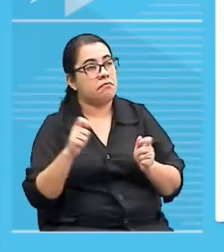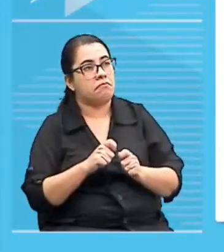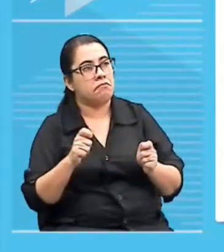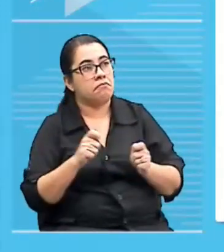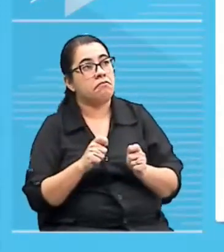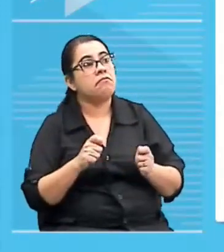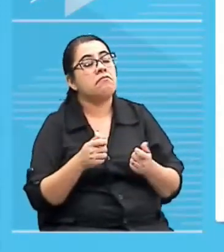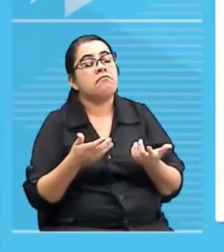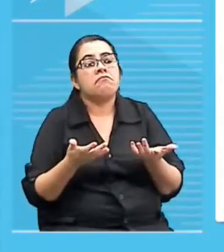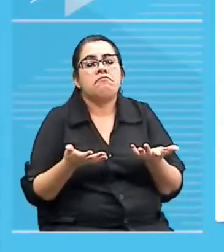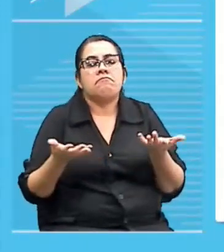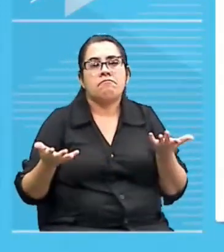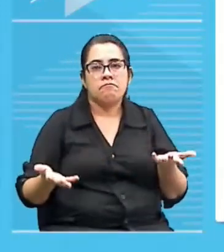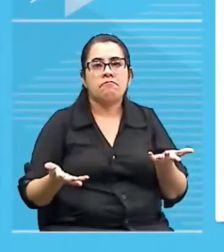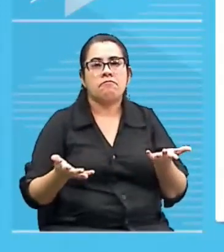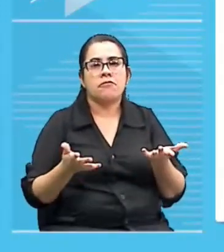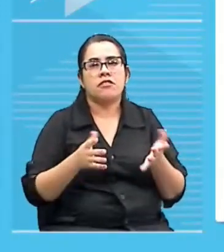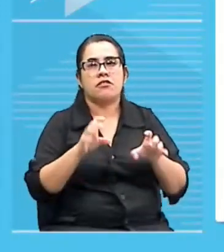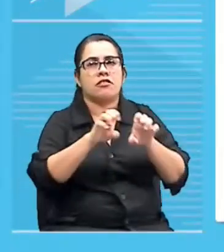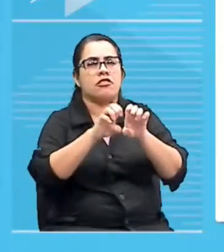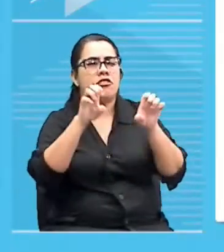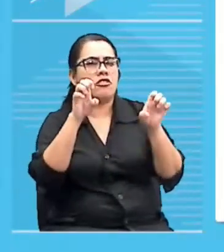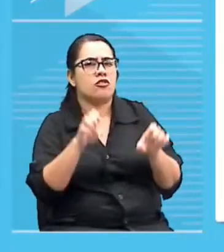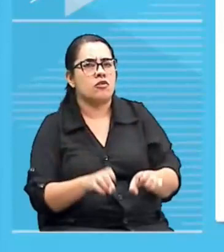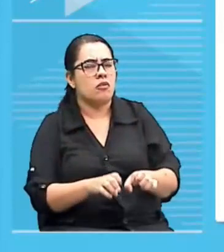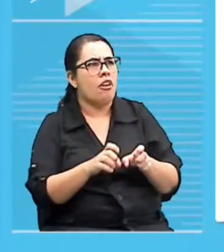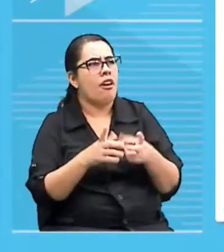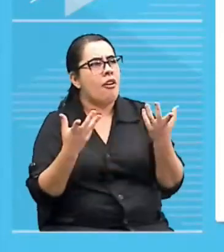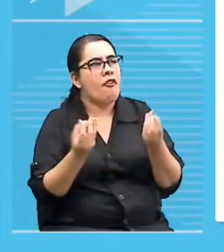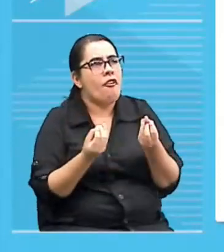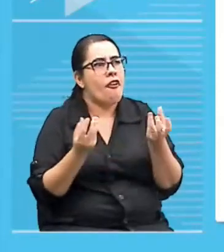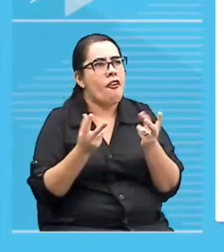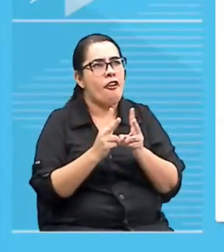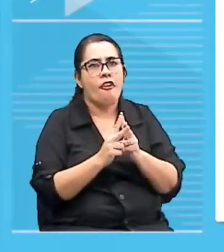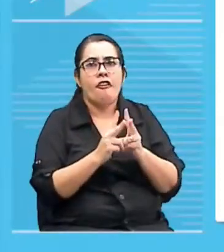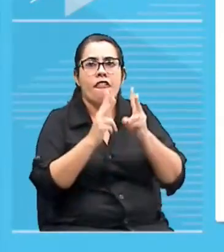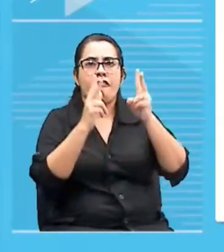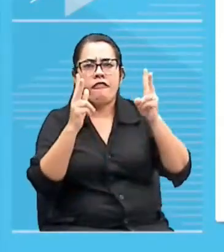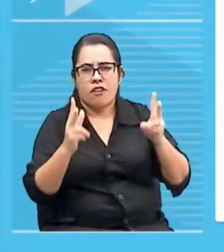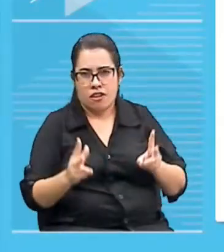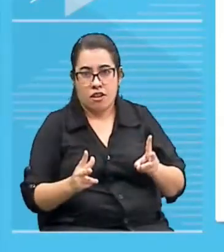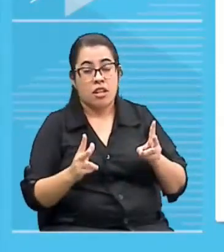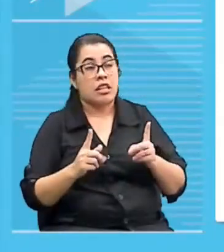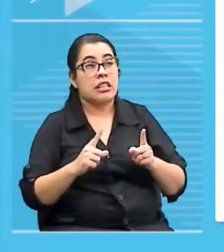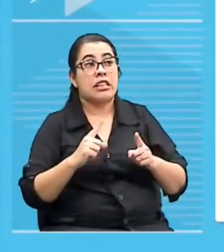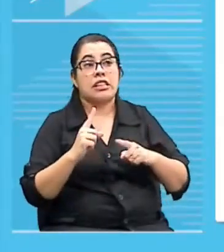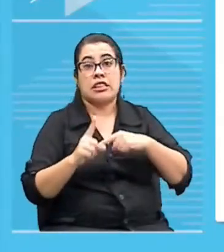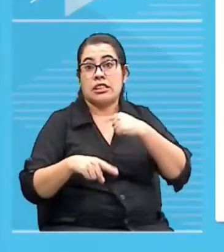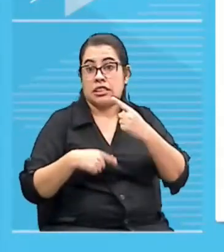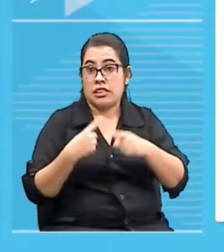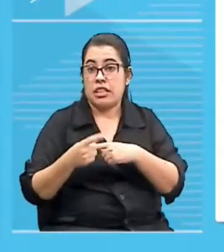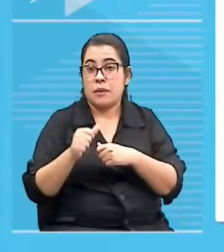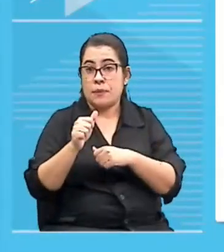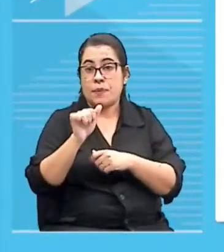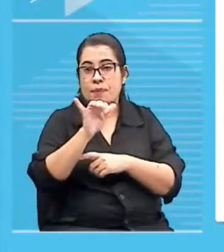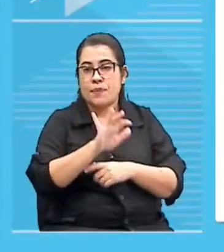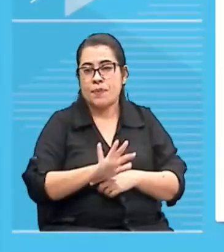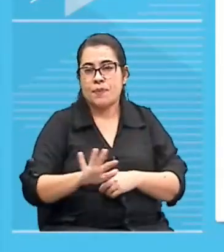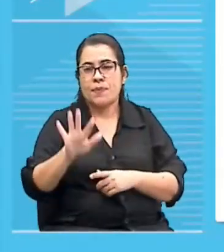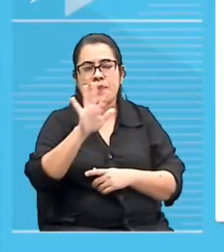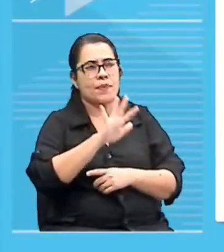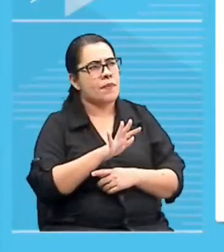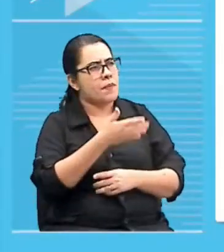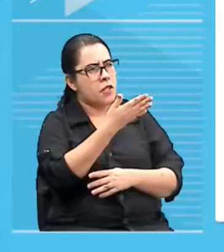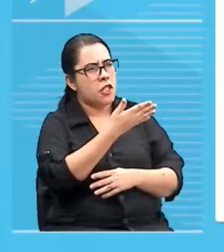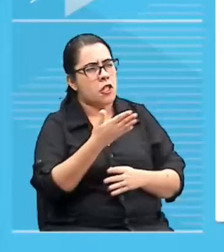tá? E esse designer, ele fez a estrutura de uma forma virtual. Depois, essa imagem, essa figura